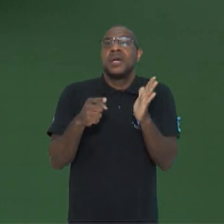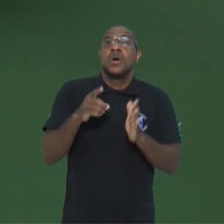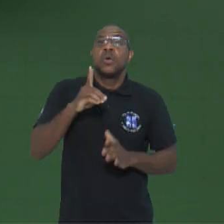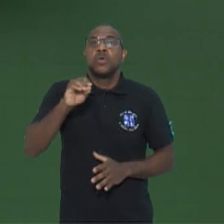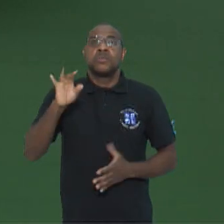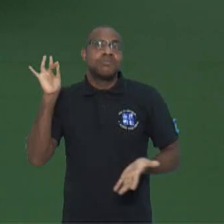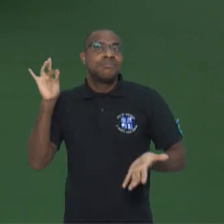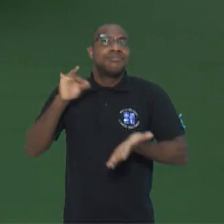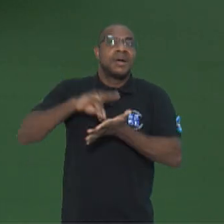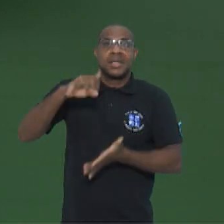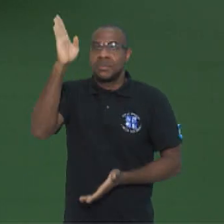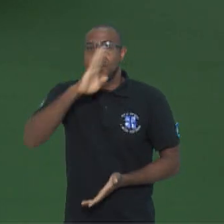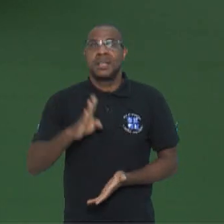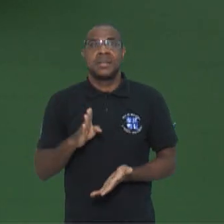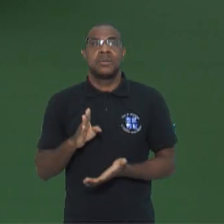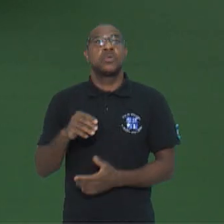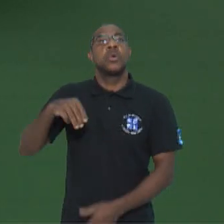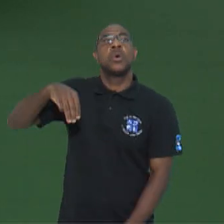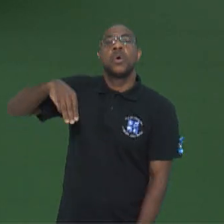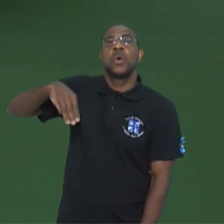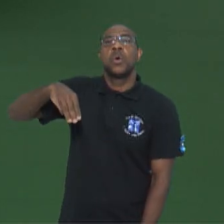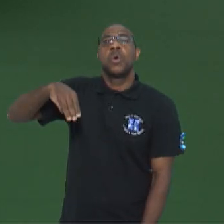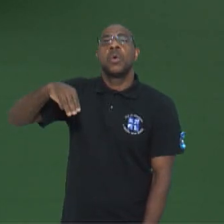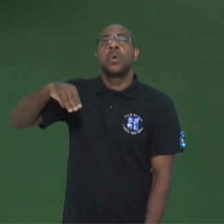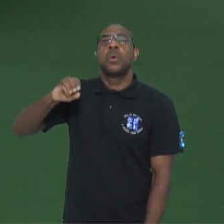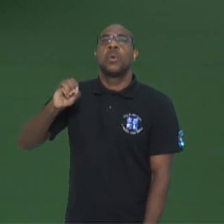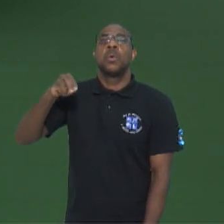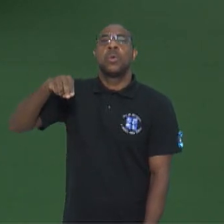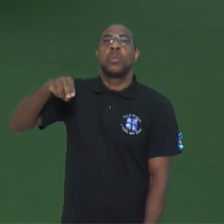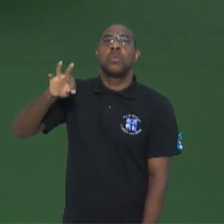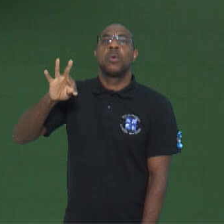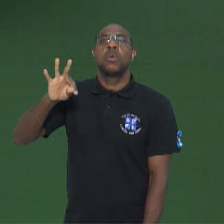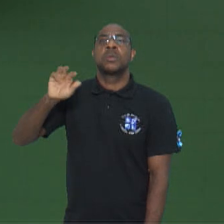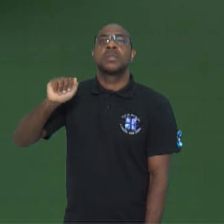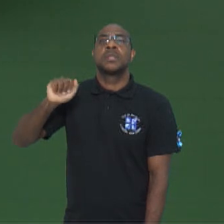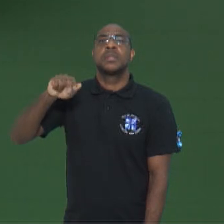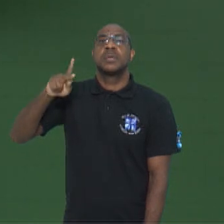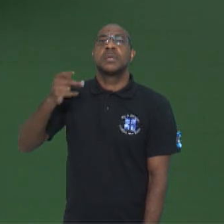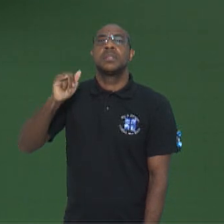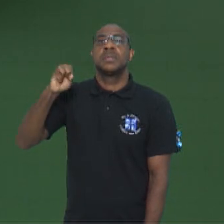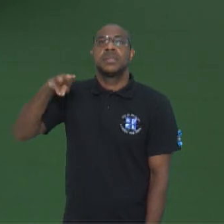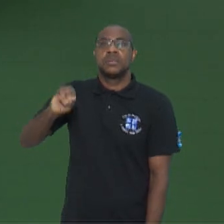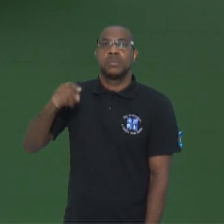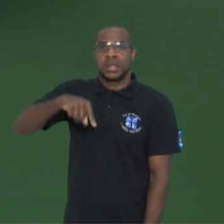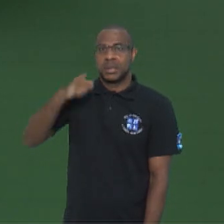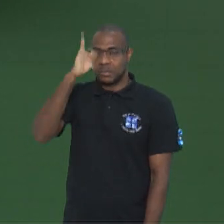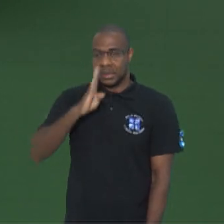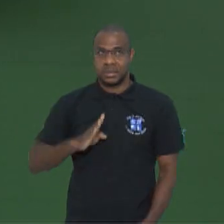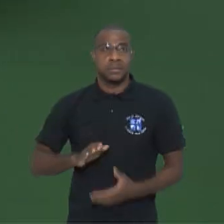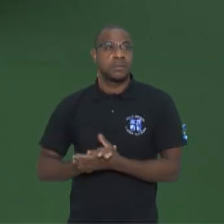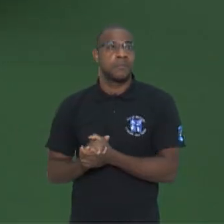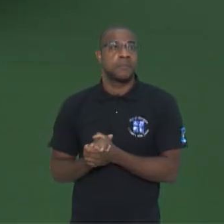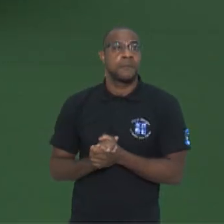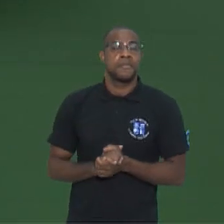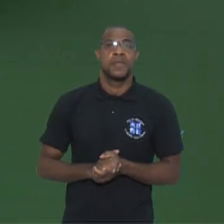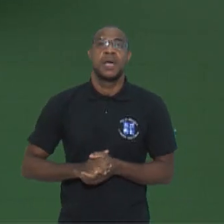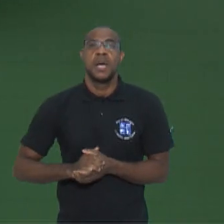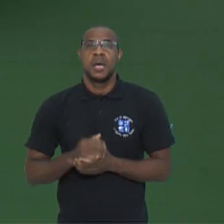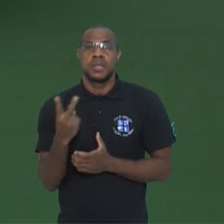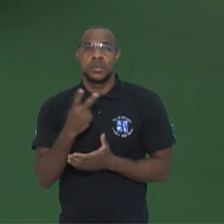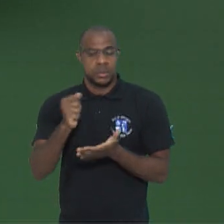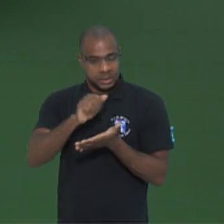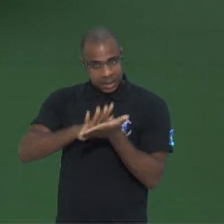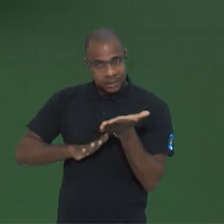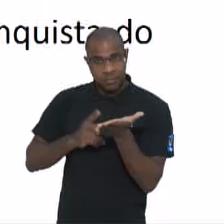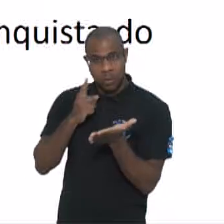sem fins alternativos, mas sim o fim esportivo ou recreacional. Vamos lá, nossa segunda tarefa é uma